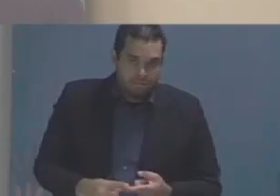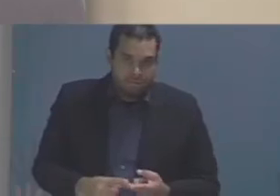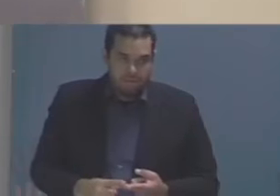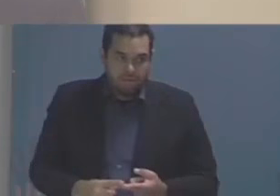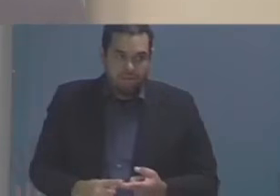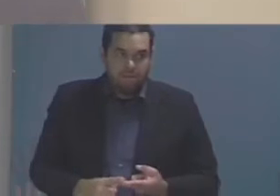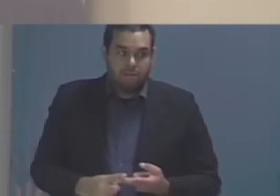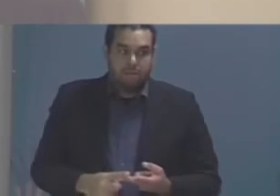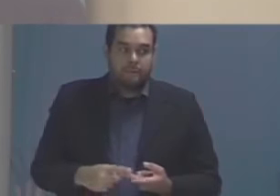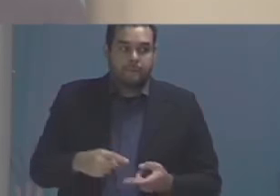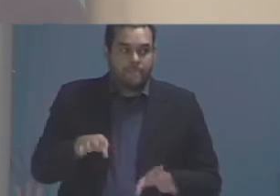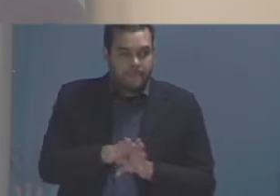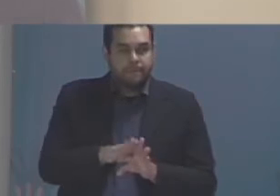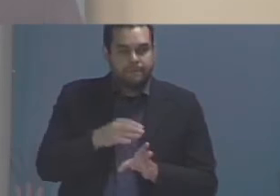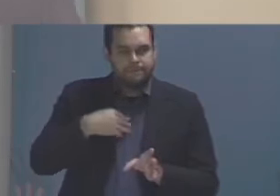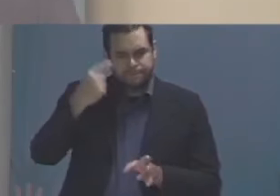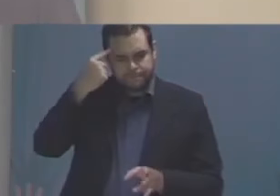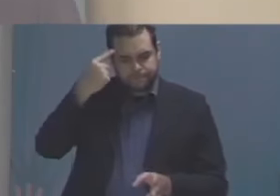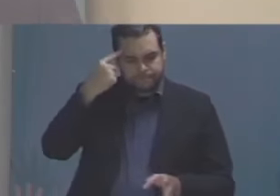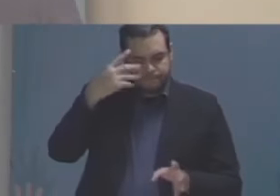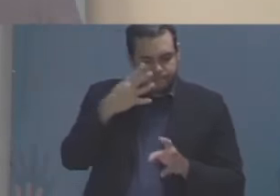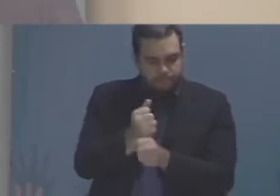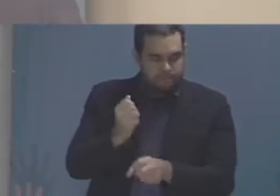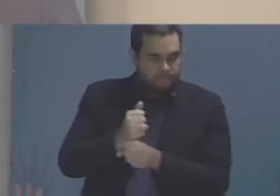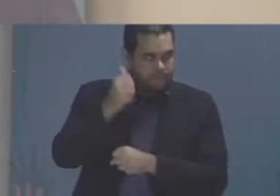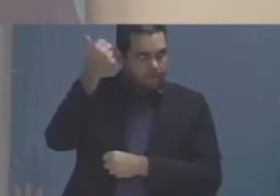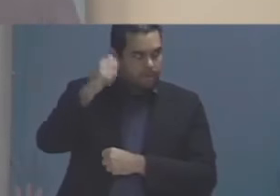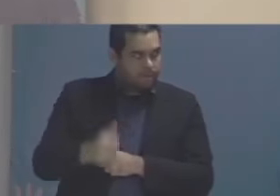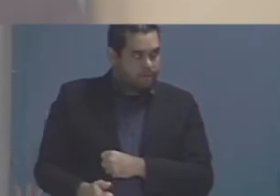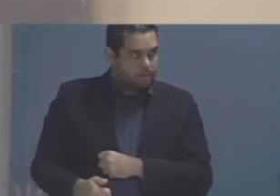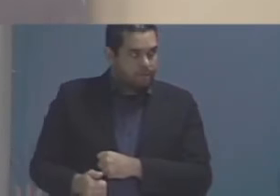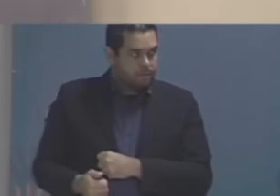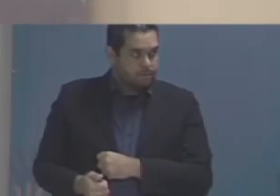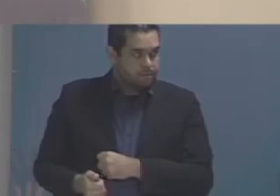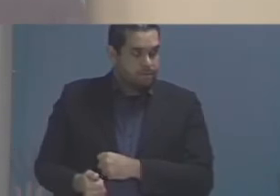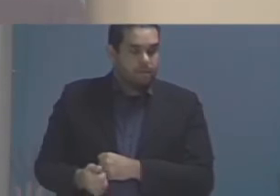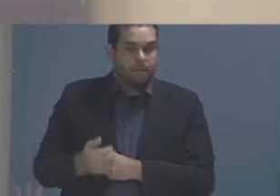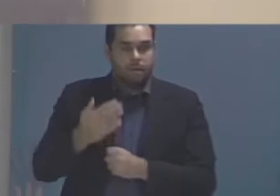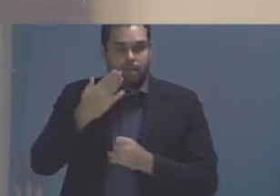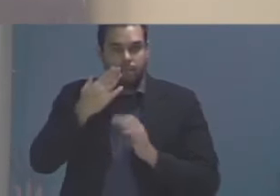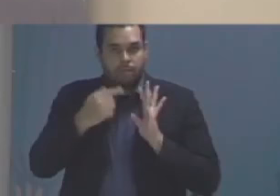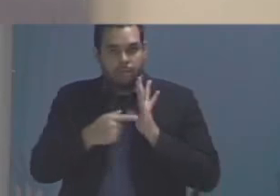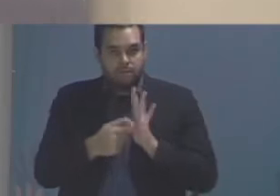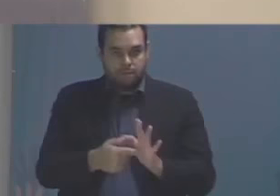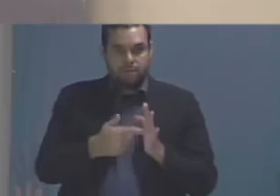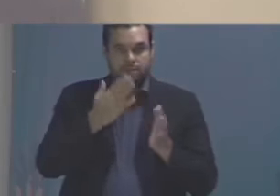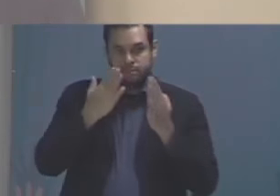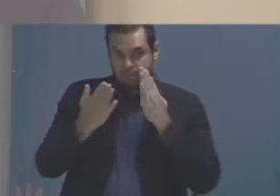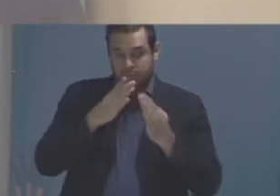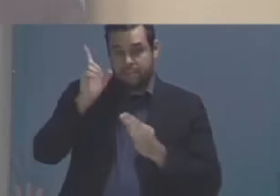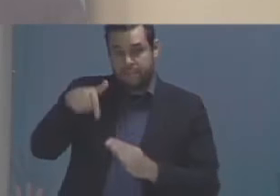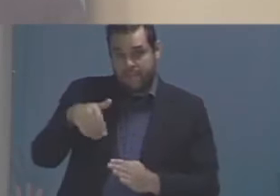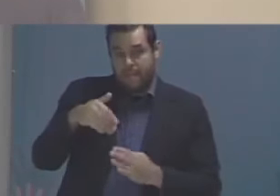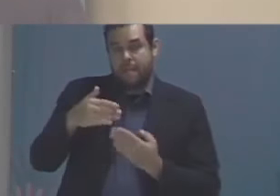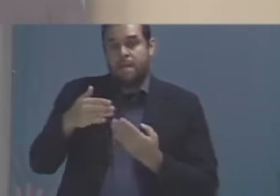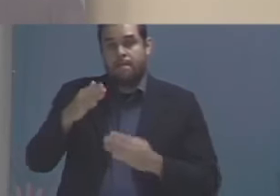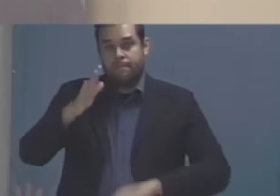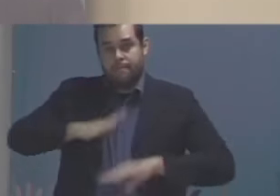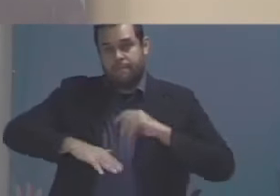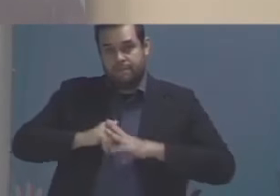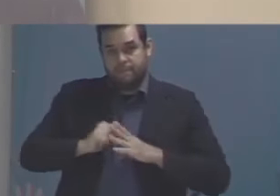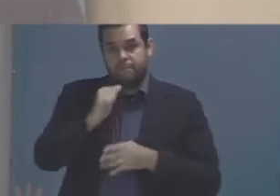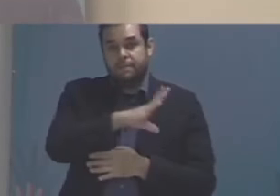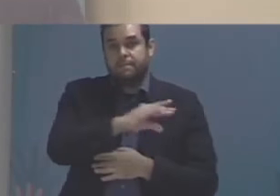obrigado, eu venho de um laboratório de análise de dados, eu me sinto muito bem lá, e eu defendo que a psicologia é uma profissão, a ciência é